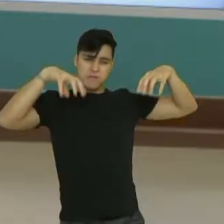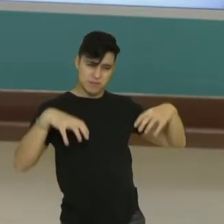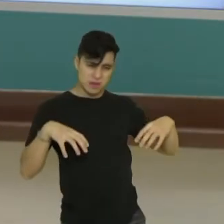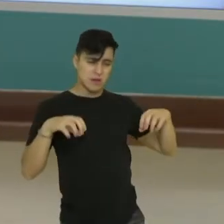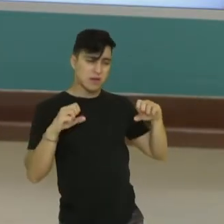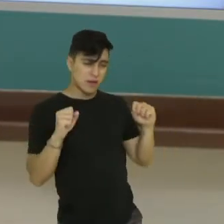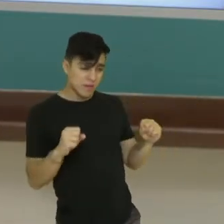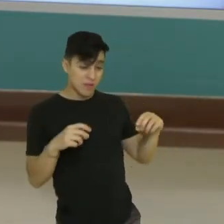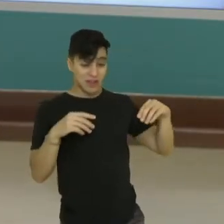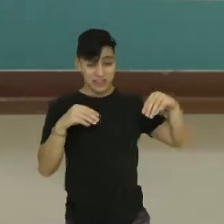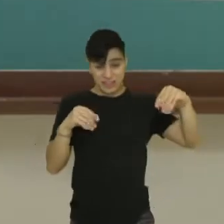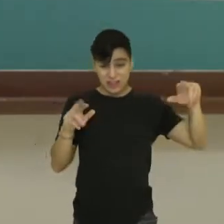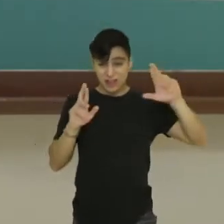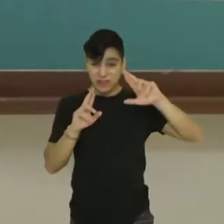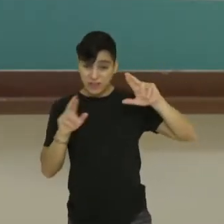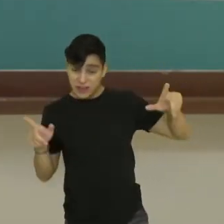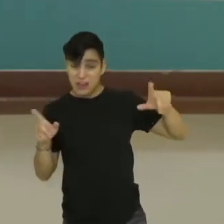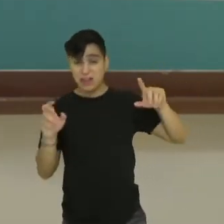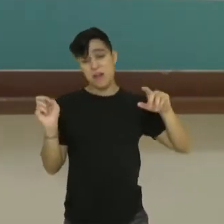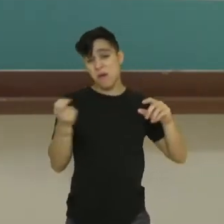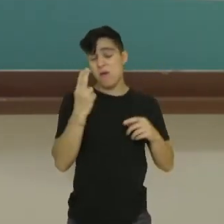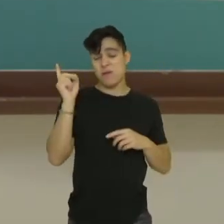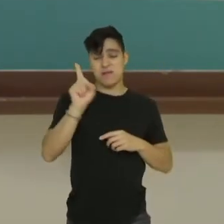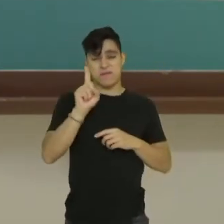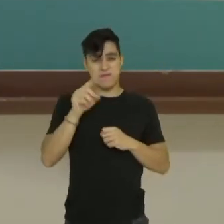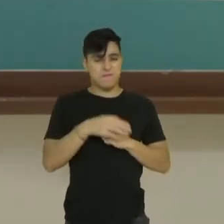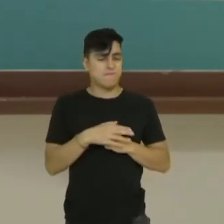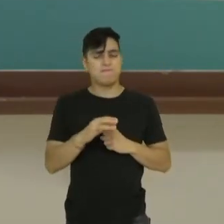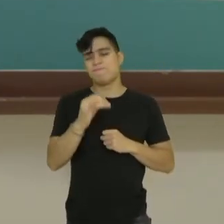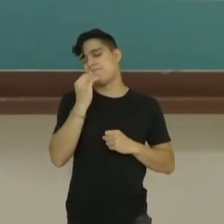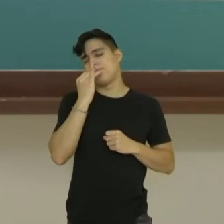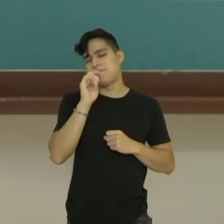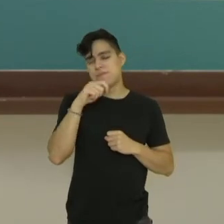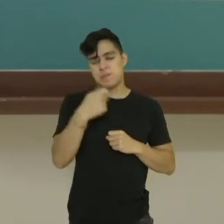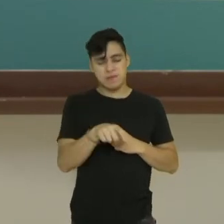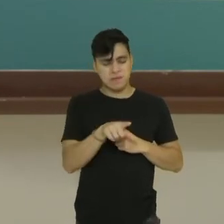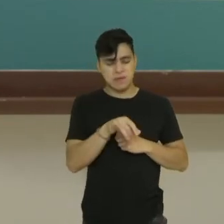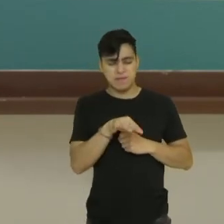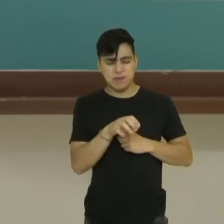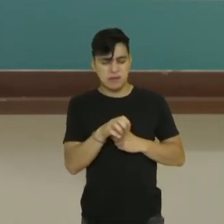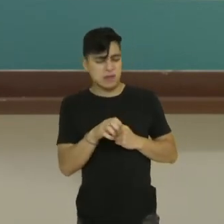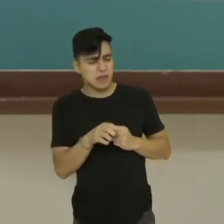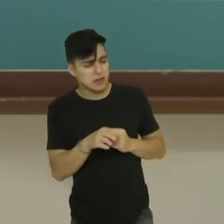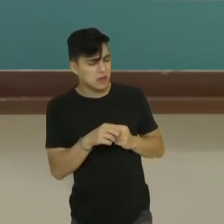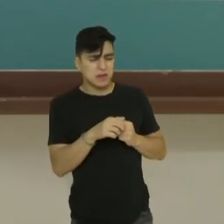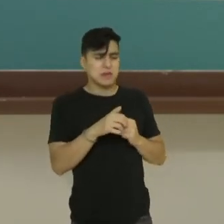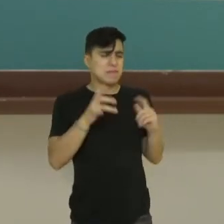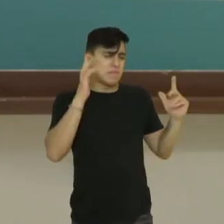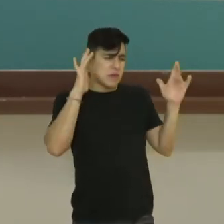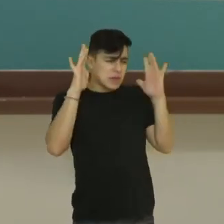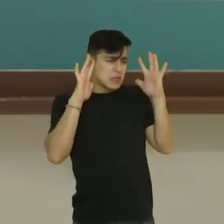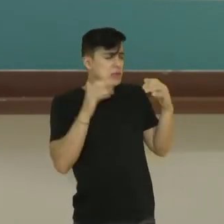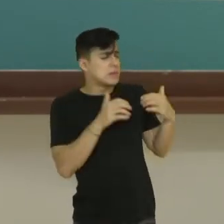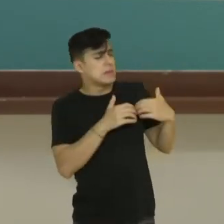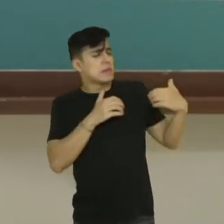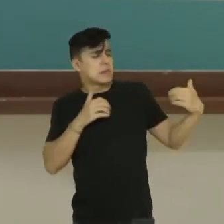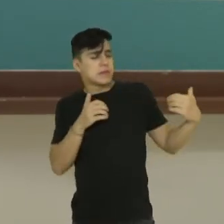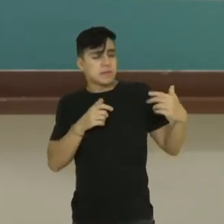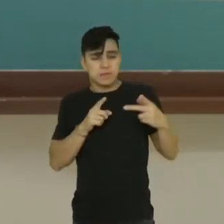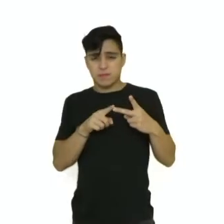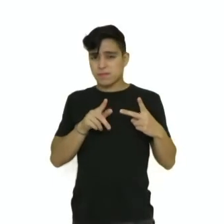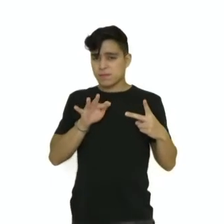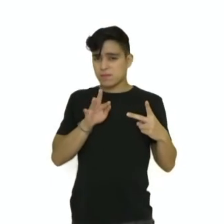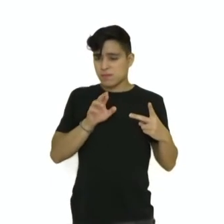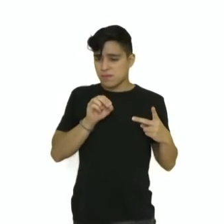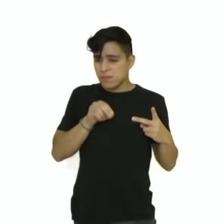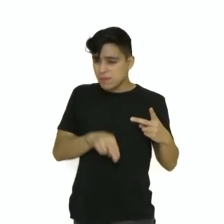ser territórios diferentes. Então, quando nós falamos de limite, é basicamente uma linha imaginária, enquanto